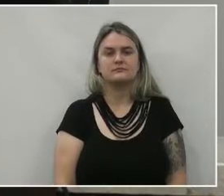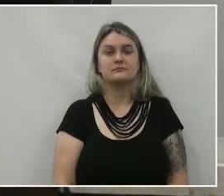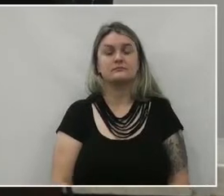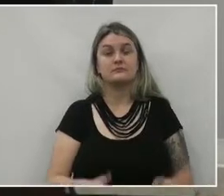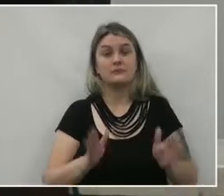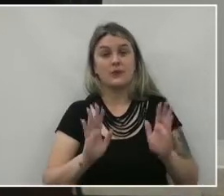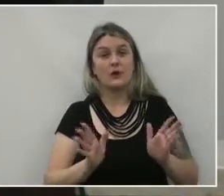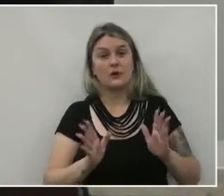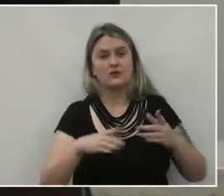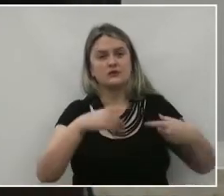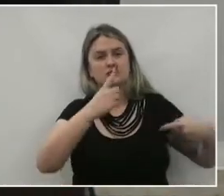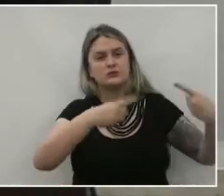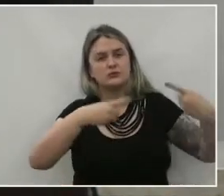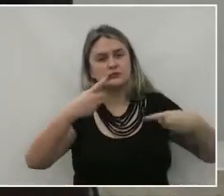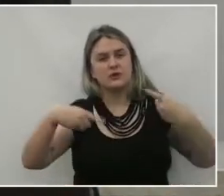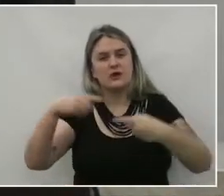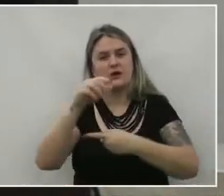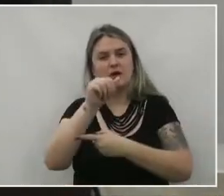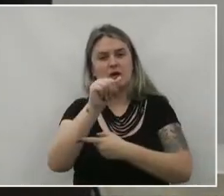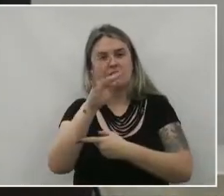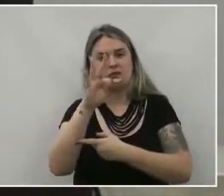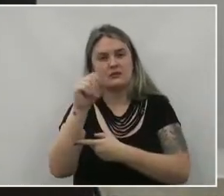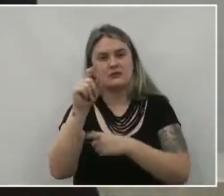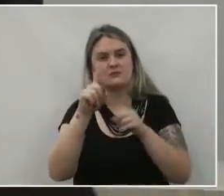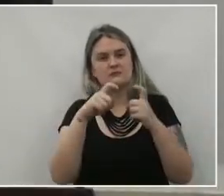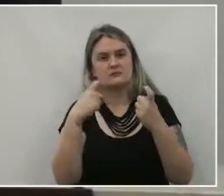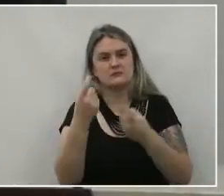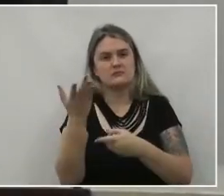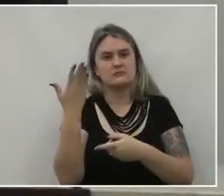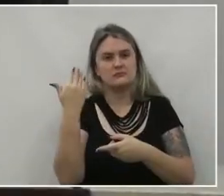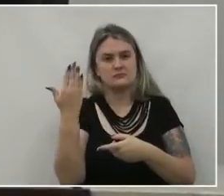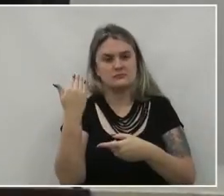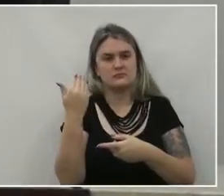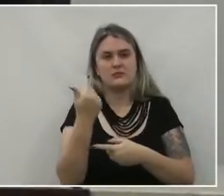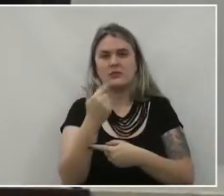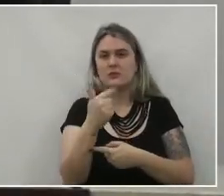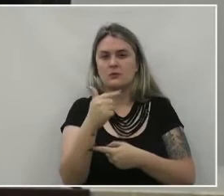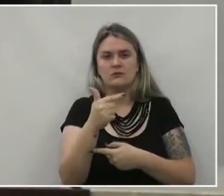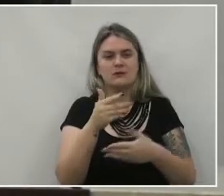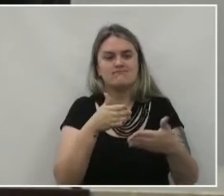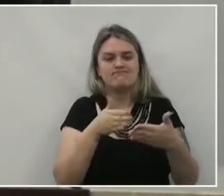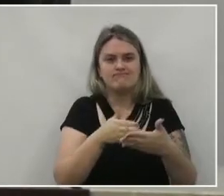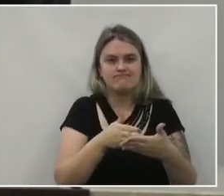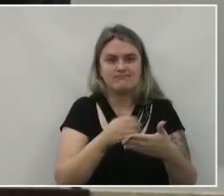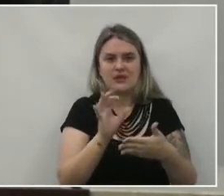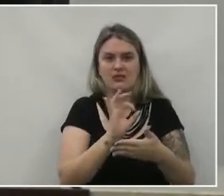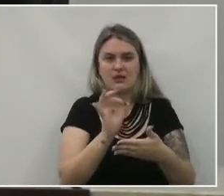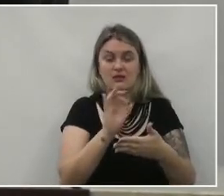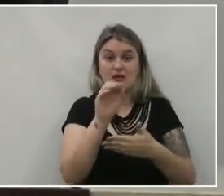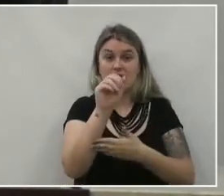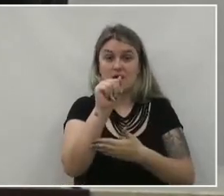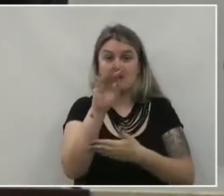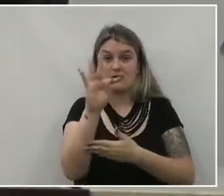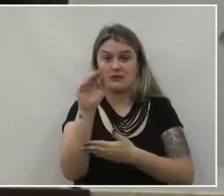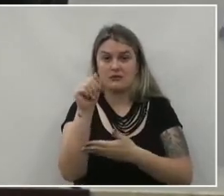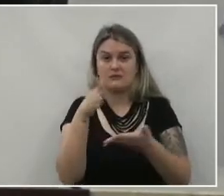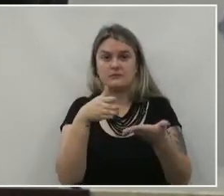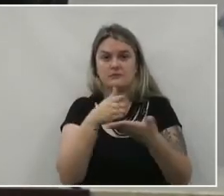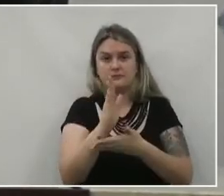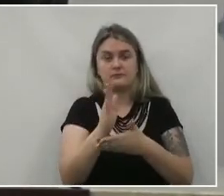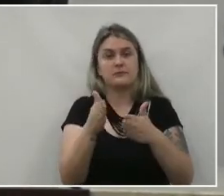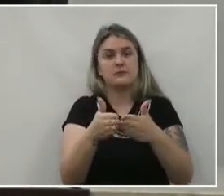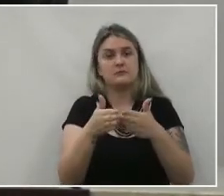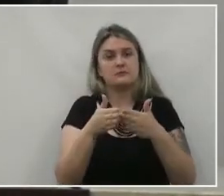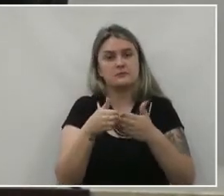Colocamos em discussão a ata da reunião anterior Não havendo retificação e impugnação, a mesma está aprovada